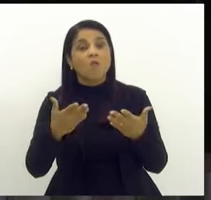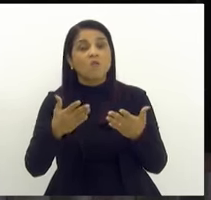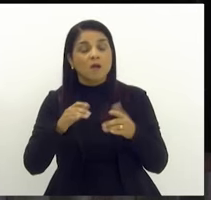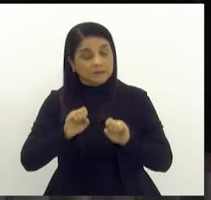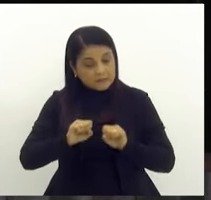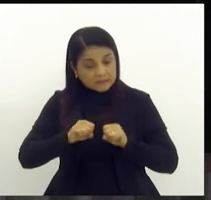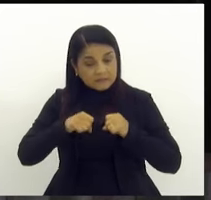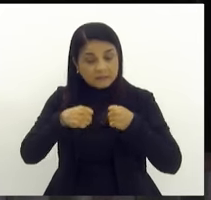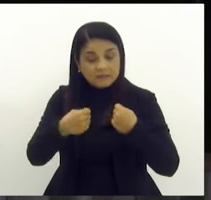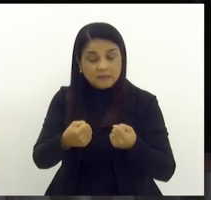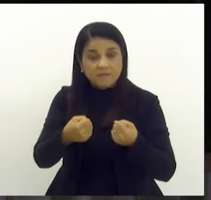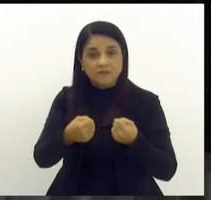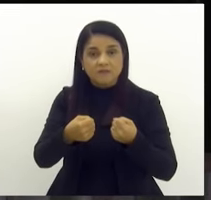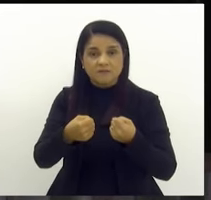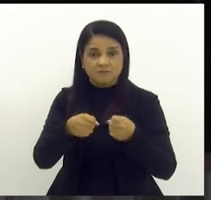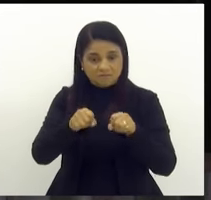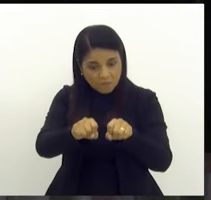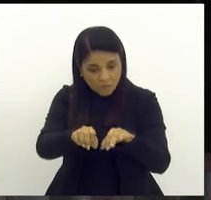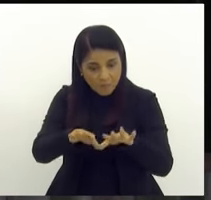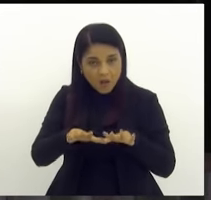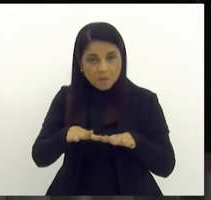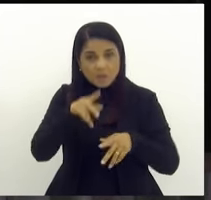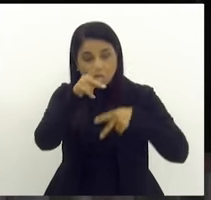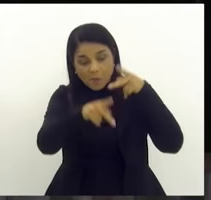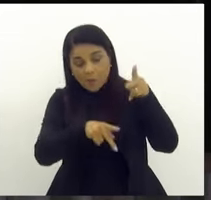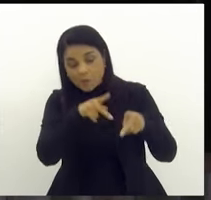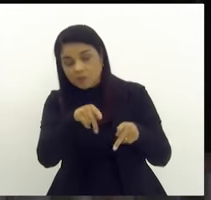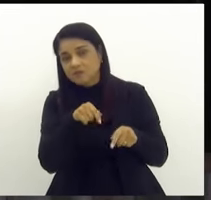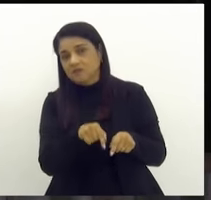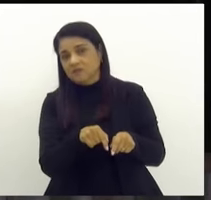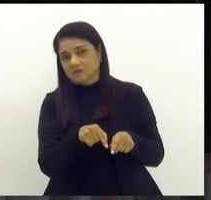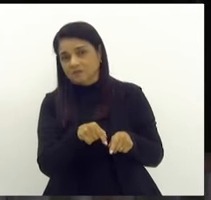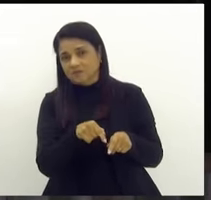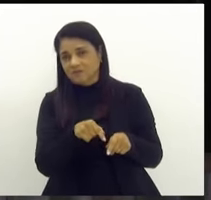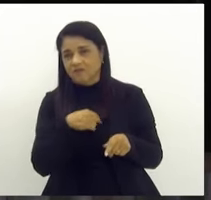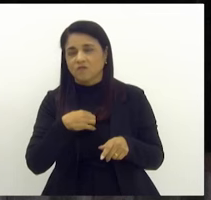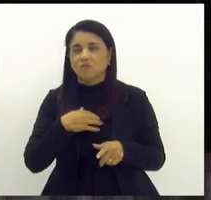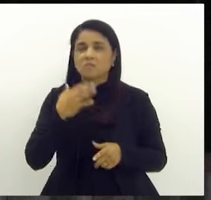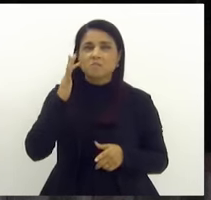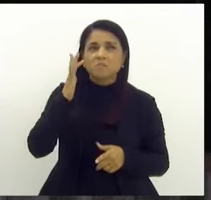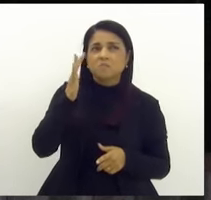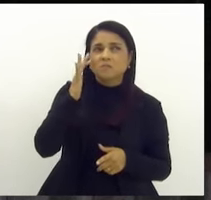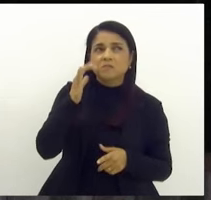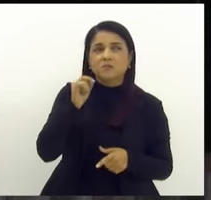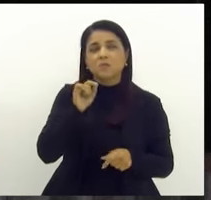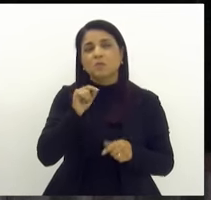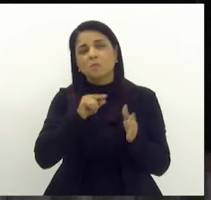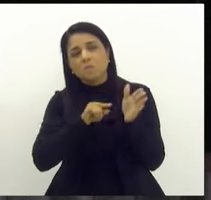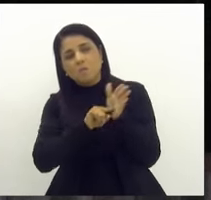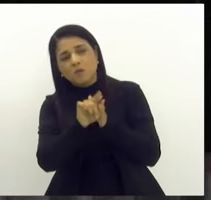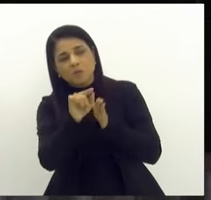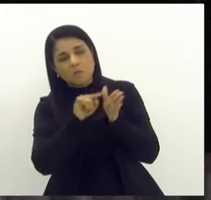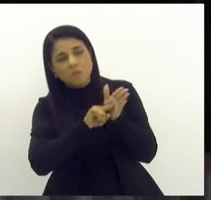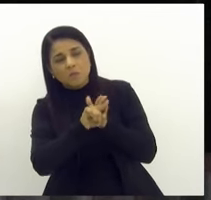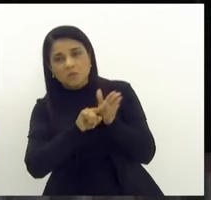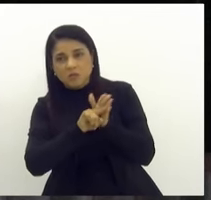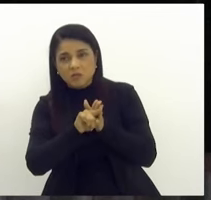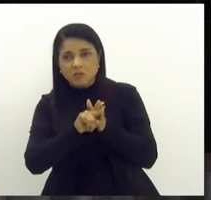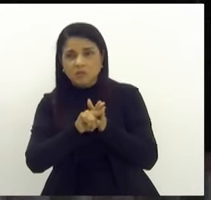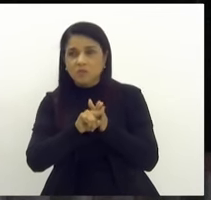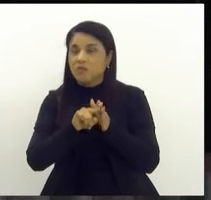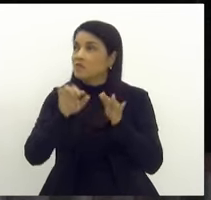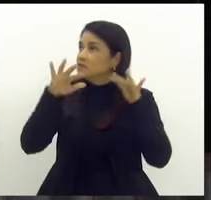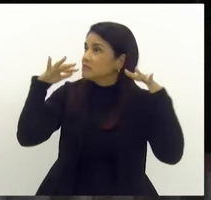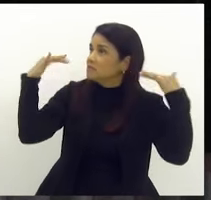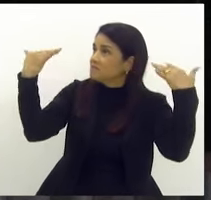defesa da população eu fico imaginando eu vi aqui o pessoal da cultura questionando não é só vocês não é o